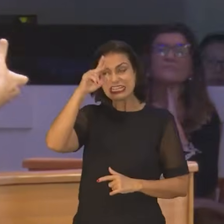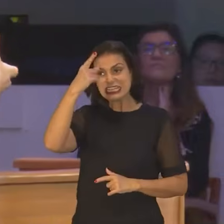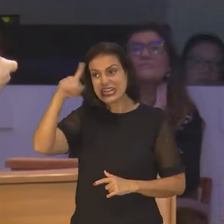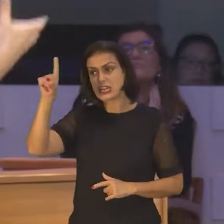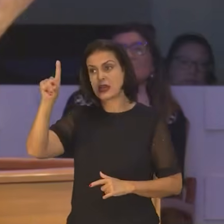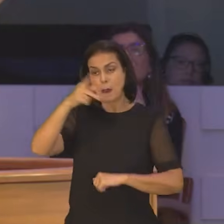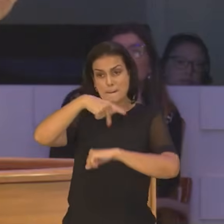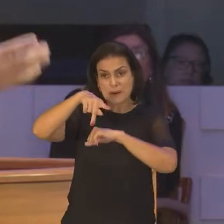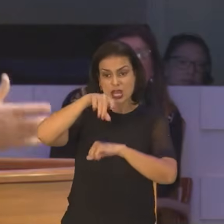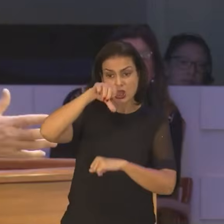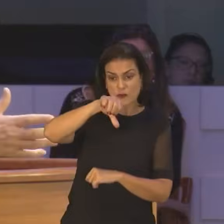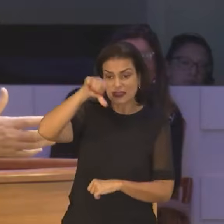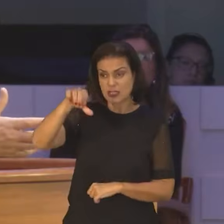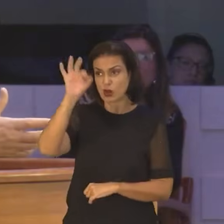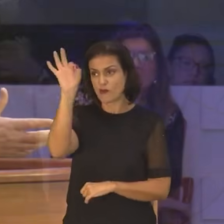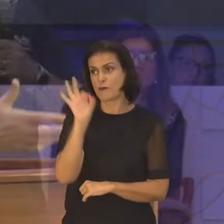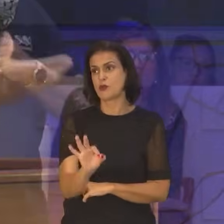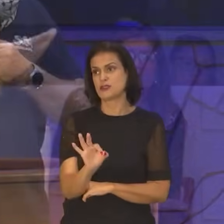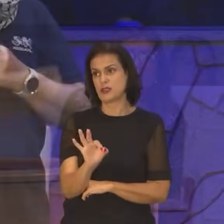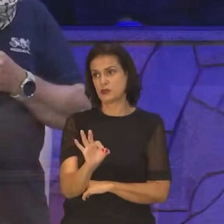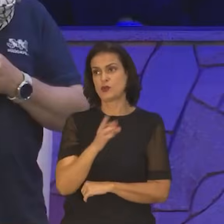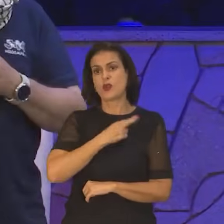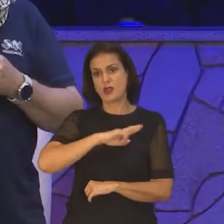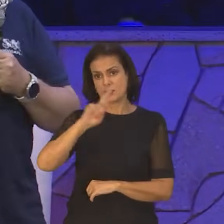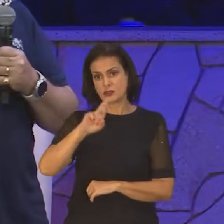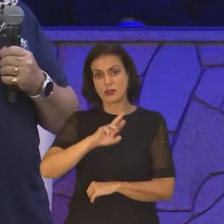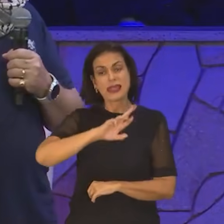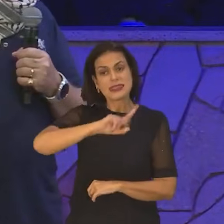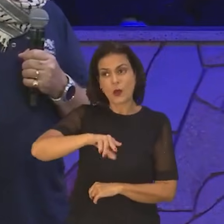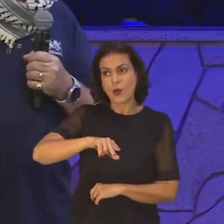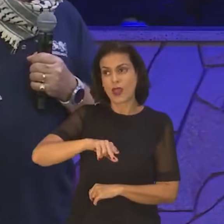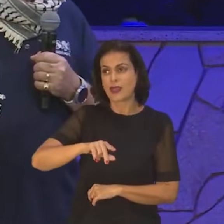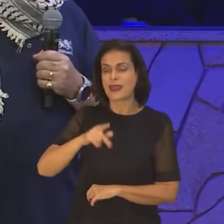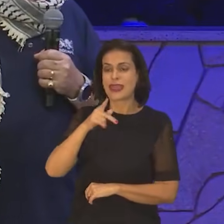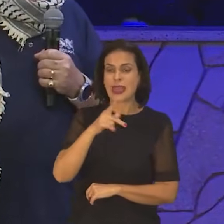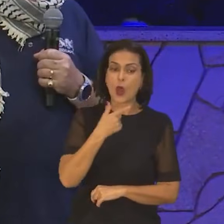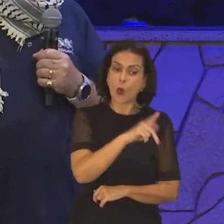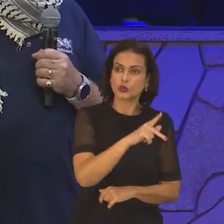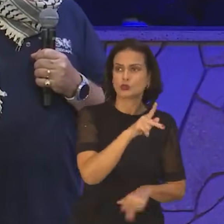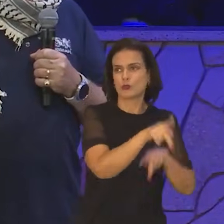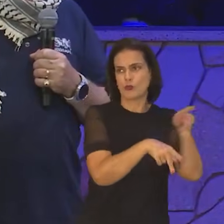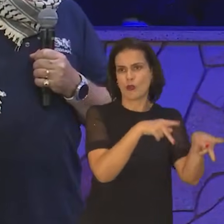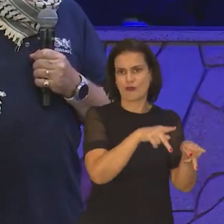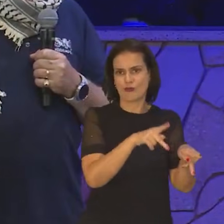muçulmano, 99%. Mas eles não são árabes, são persos.